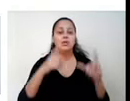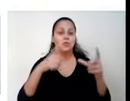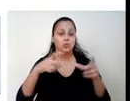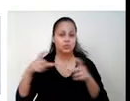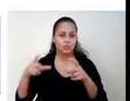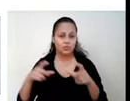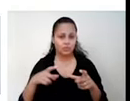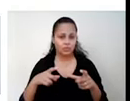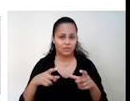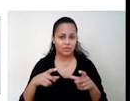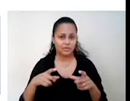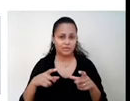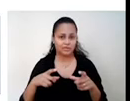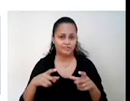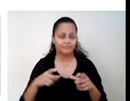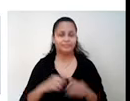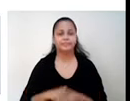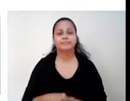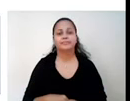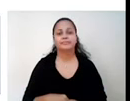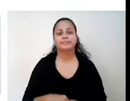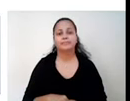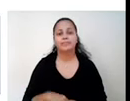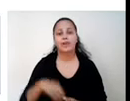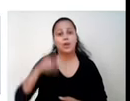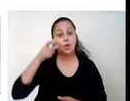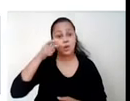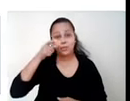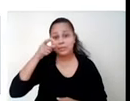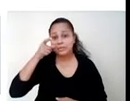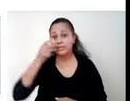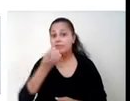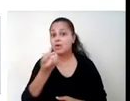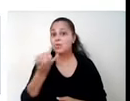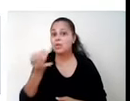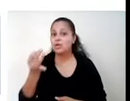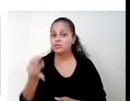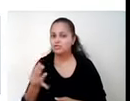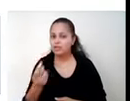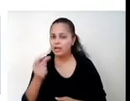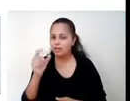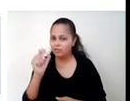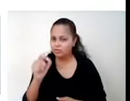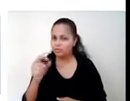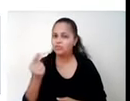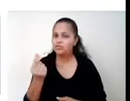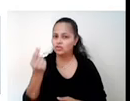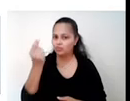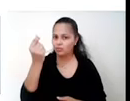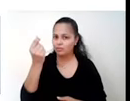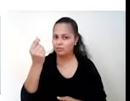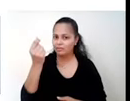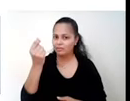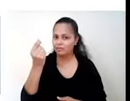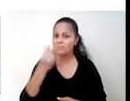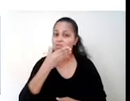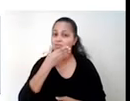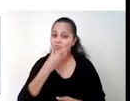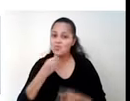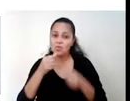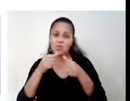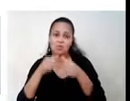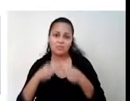Flandres, Quentin Médicis. Observe a quantidade de moedas que o cambista manuseia.